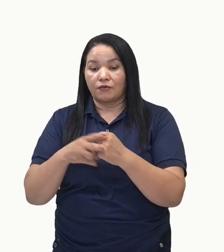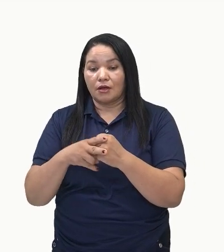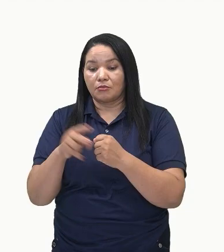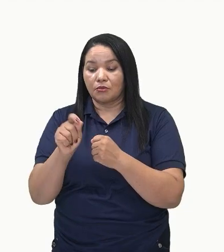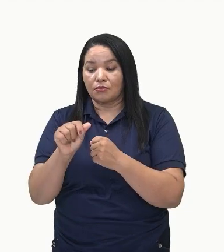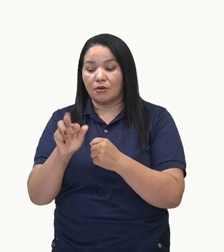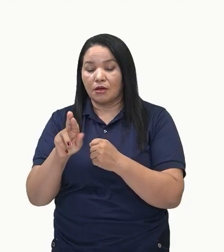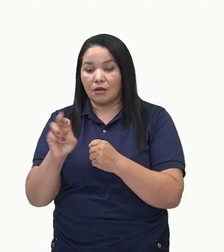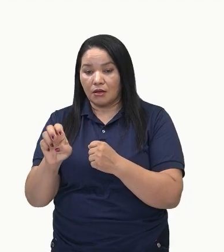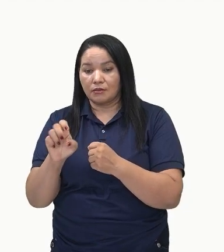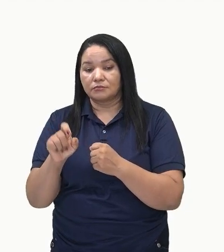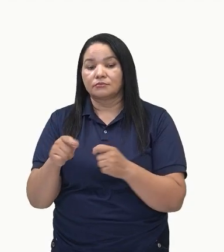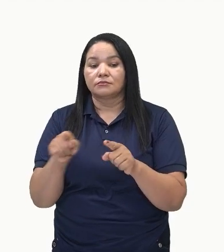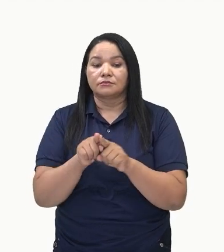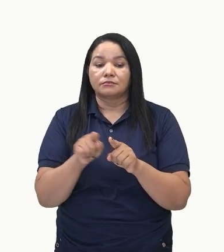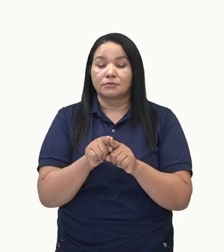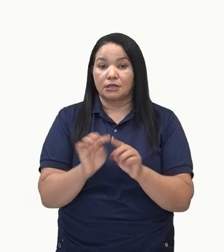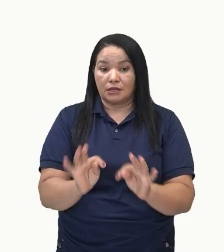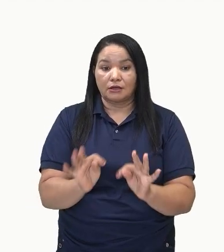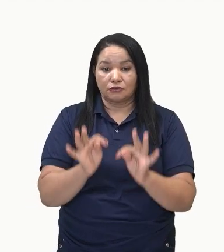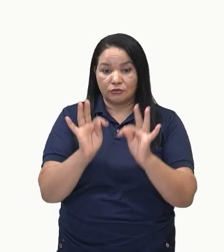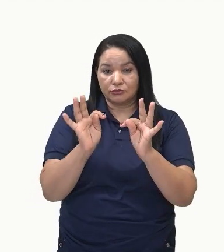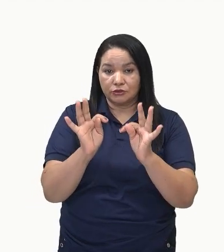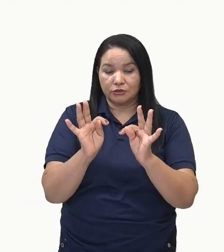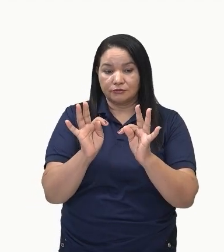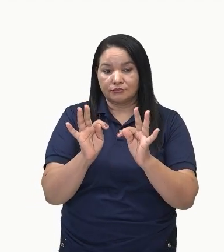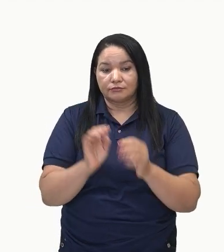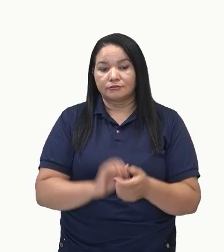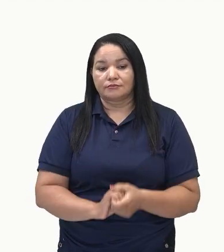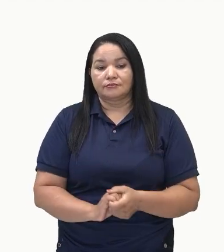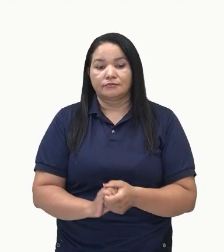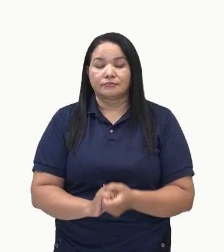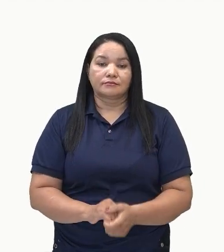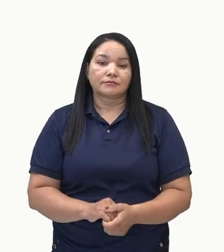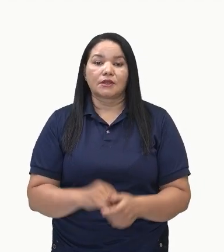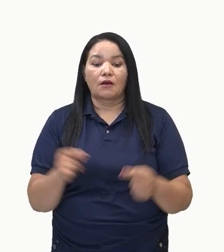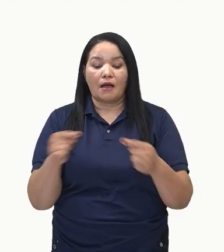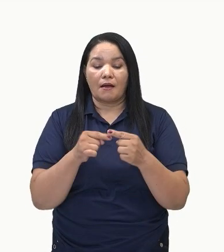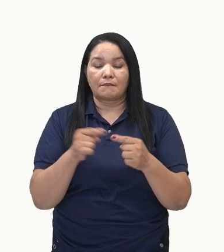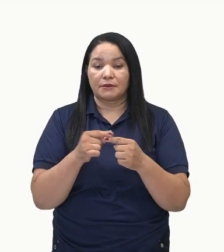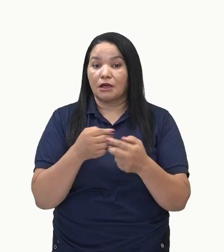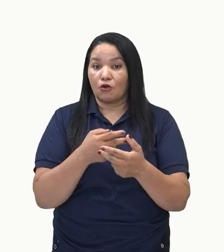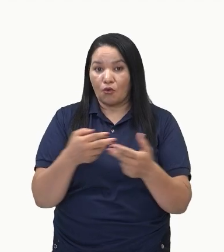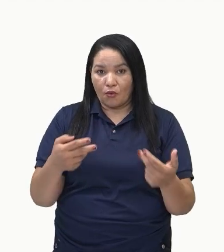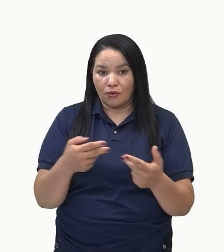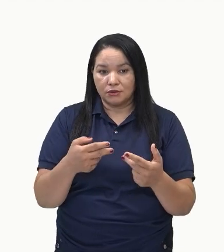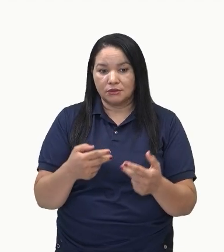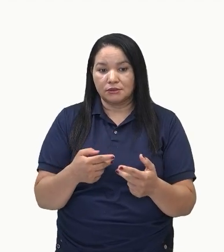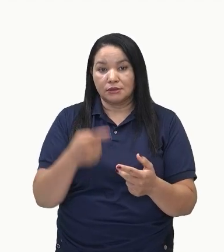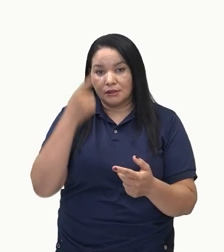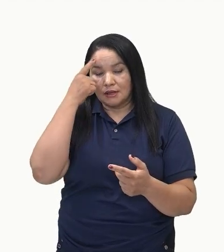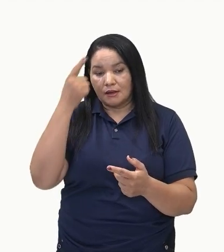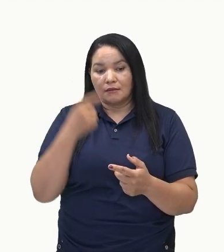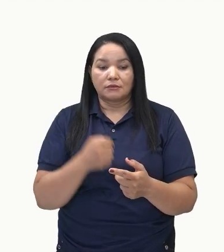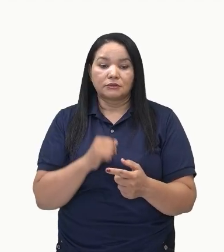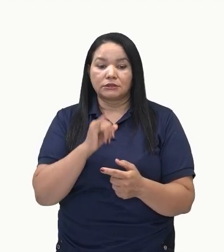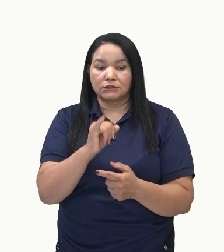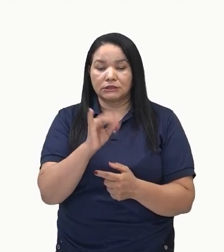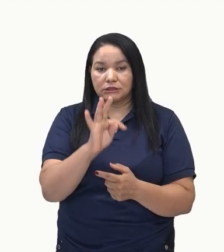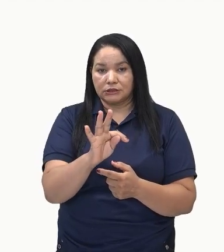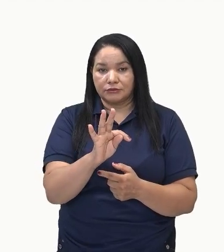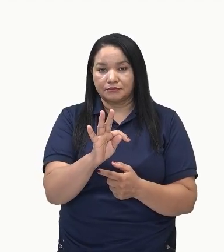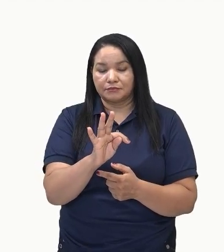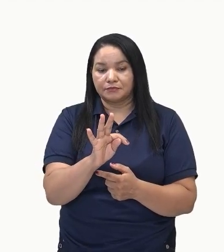me refiro somente à tecnologia, uma pessoa é it, né? Ele ou ela para coisa ou objeto, eu vou utilizar o is. Is